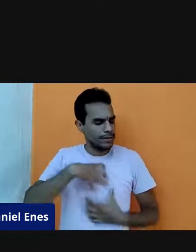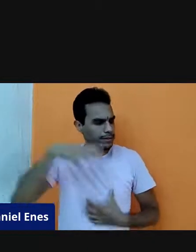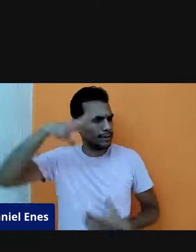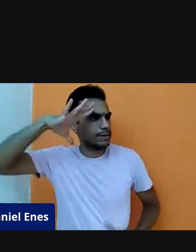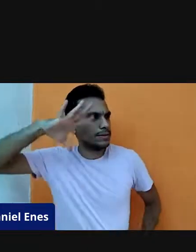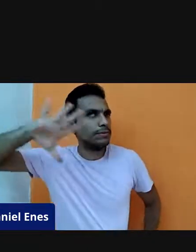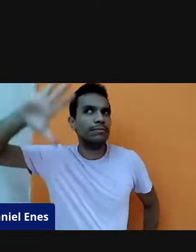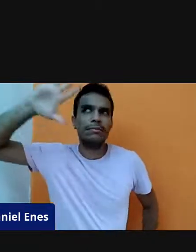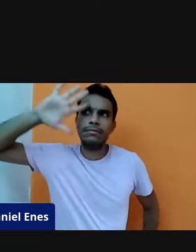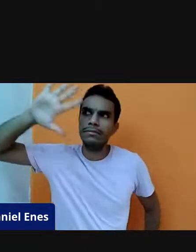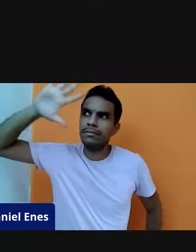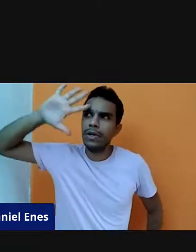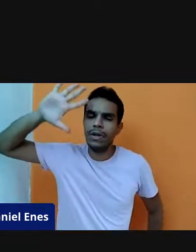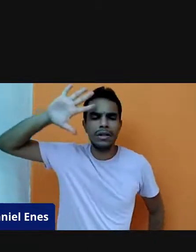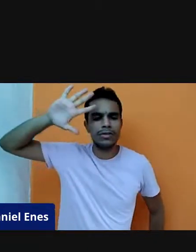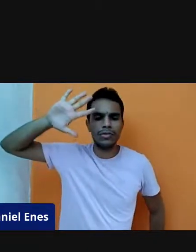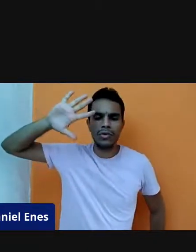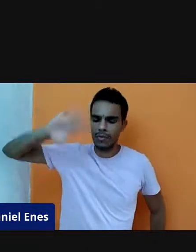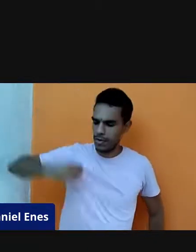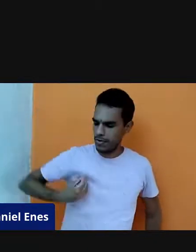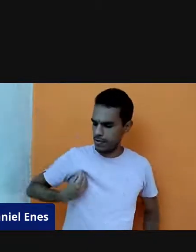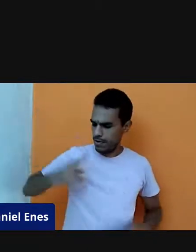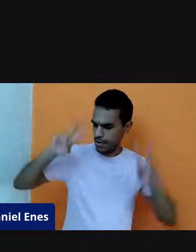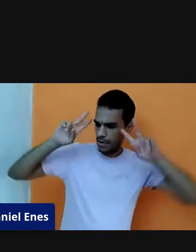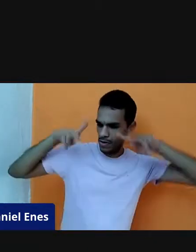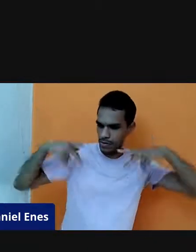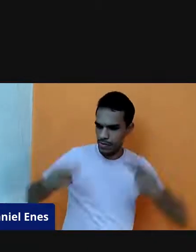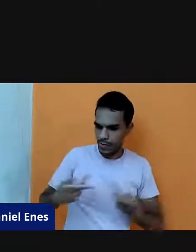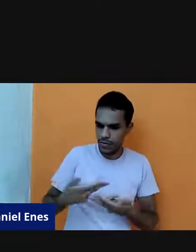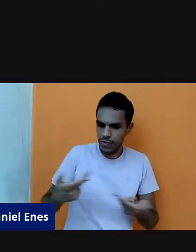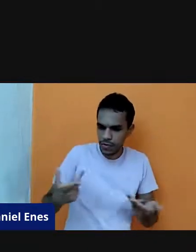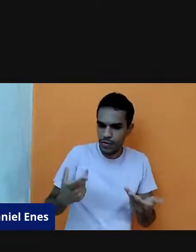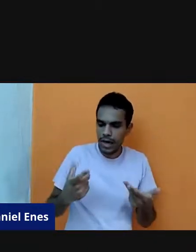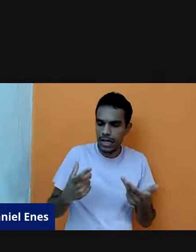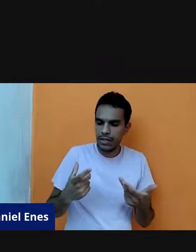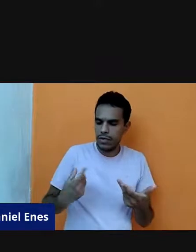a existência humana, a condição do ser humano no planeta.